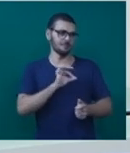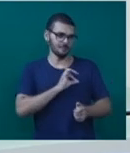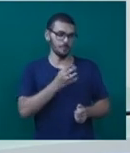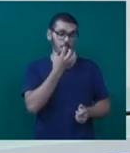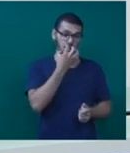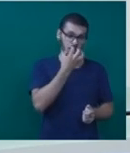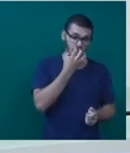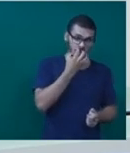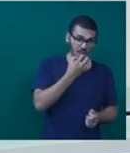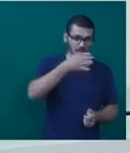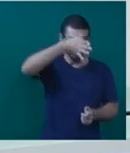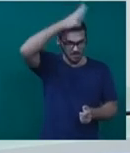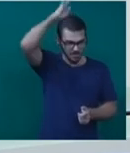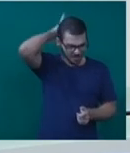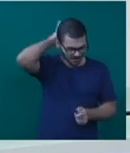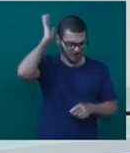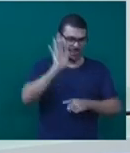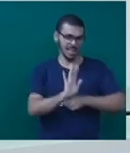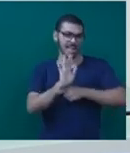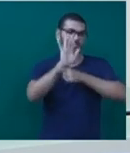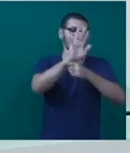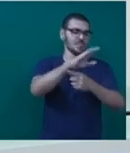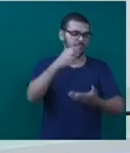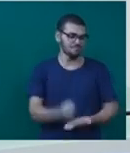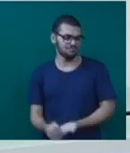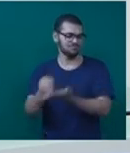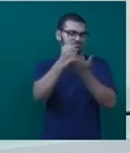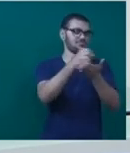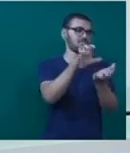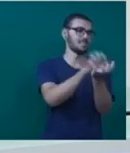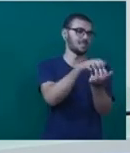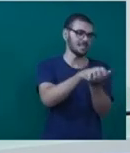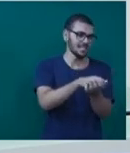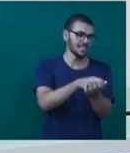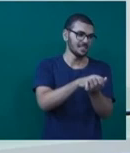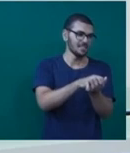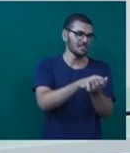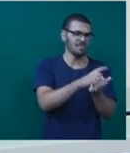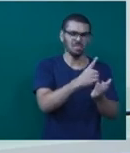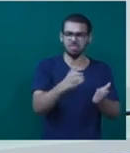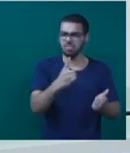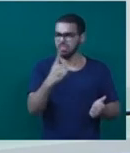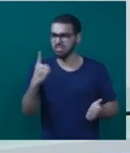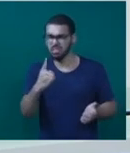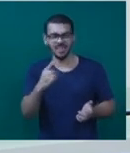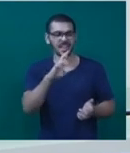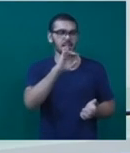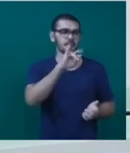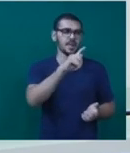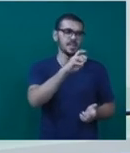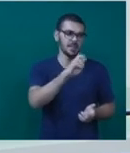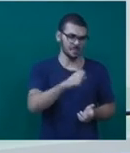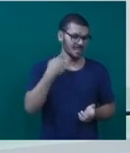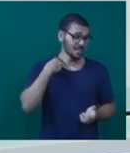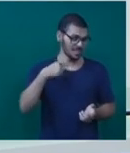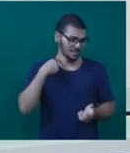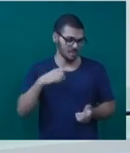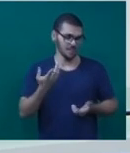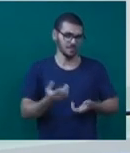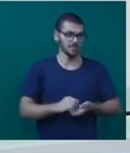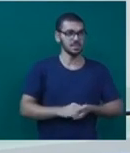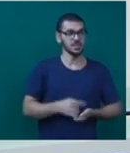Corpo de Bombeiros ajudaram a salvar um idoso que estava perdido em Ribeirão das Neves, em Minas Gerais. Você vai ver agora como